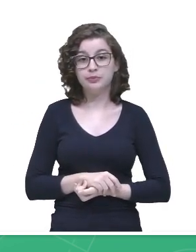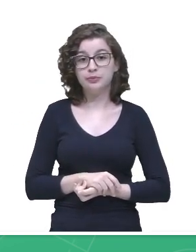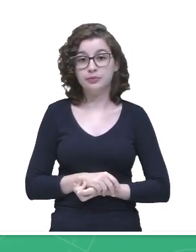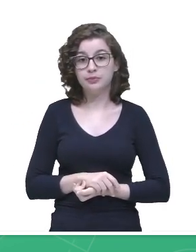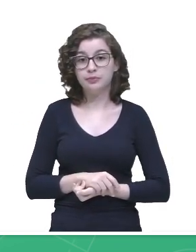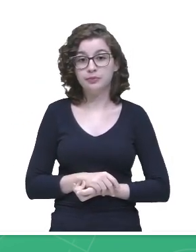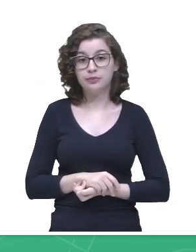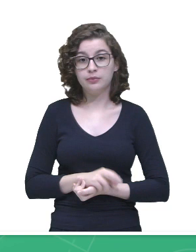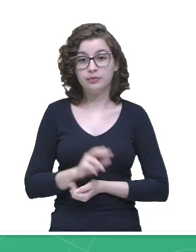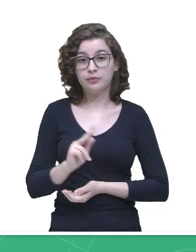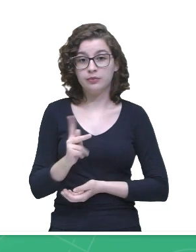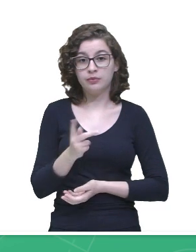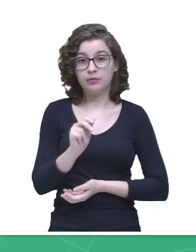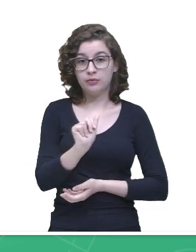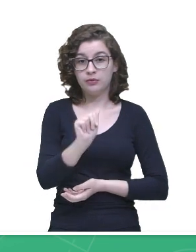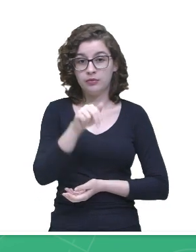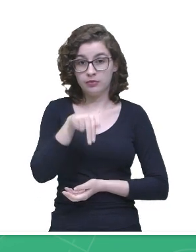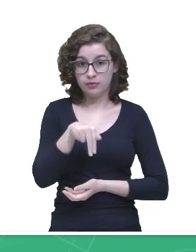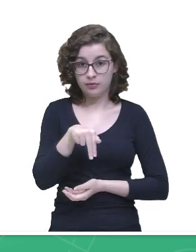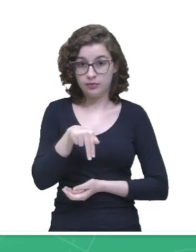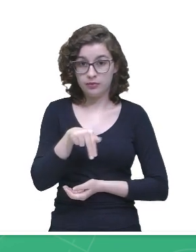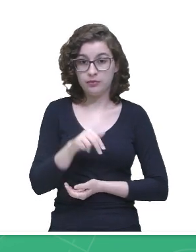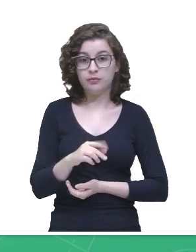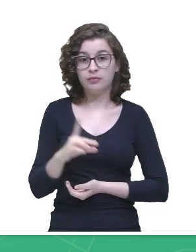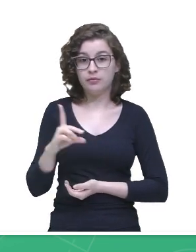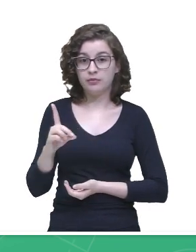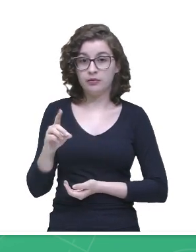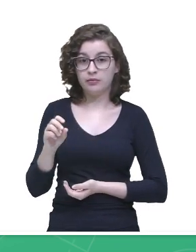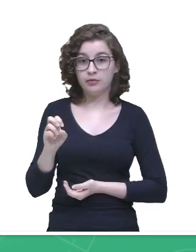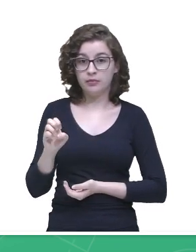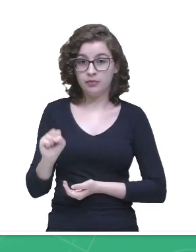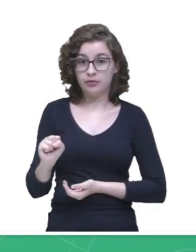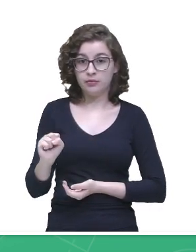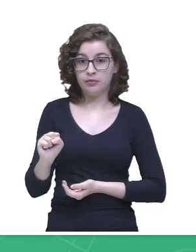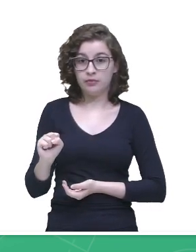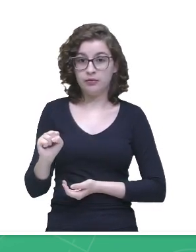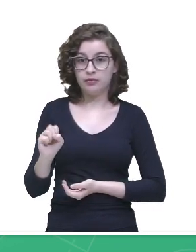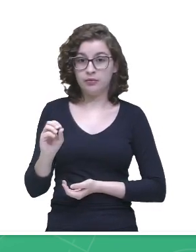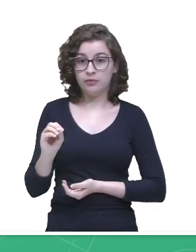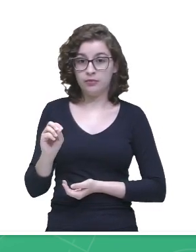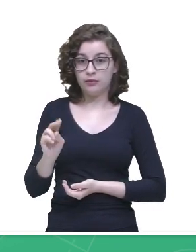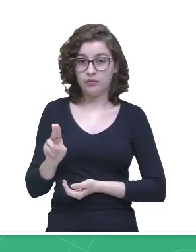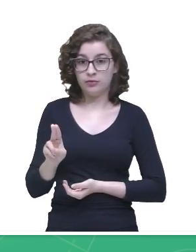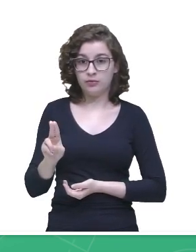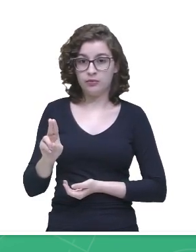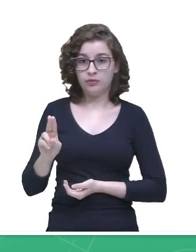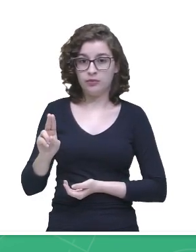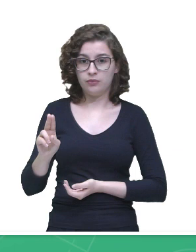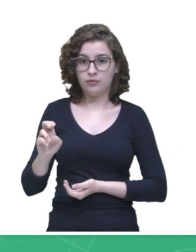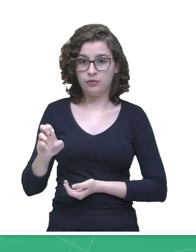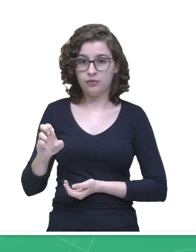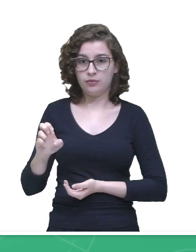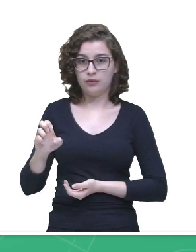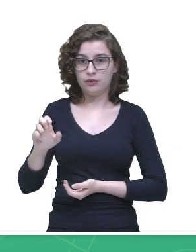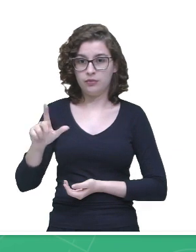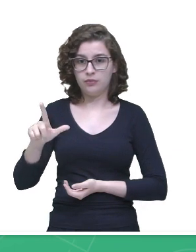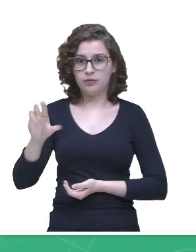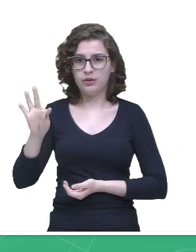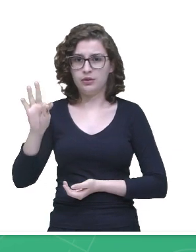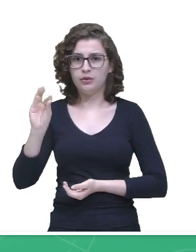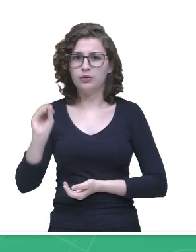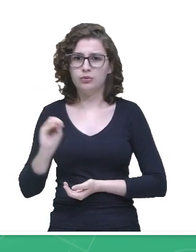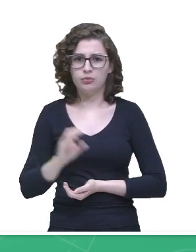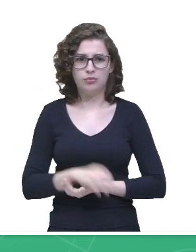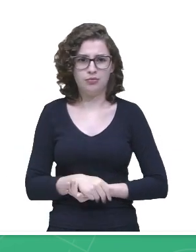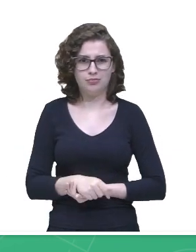Então, se são eles, han devuelto al professor la